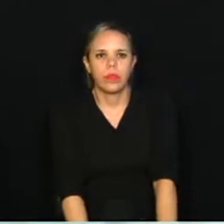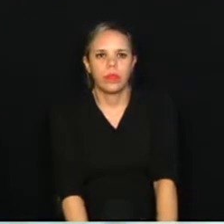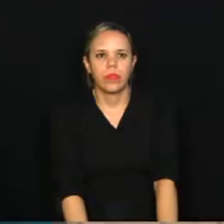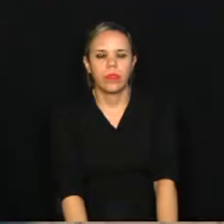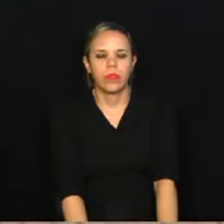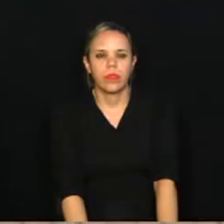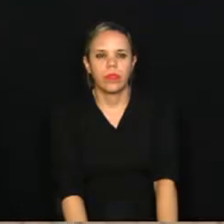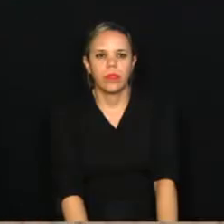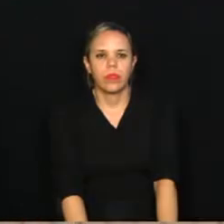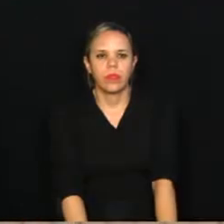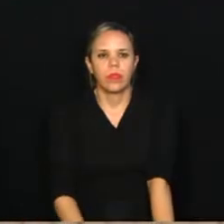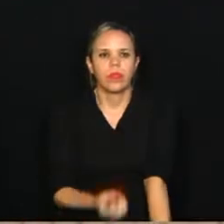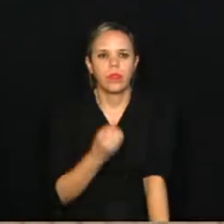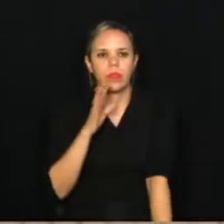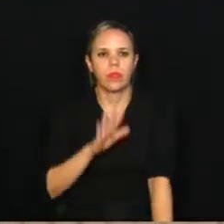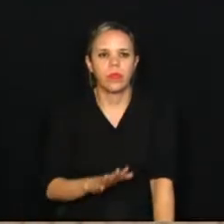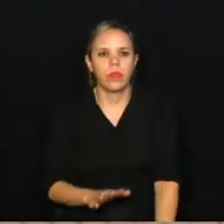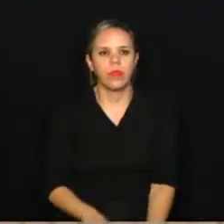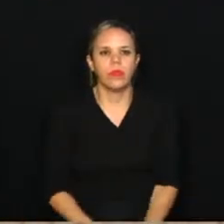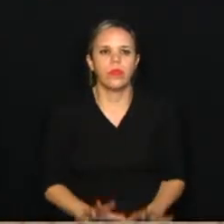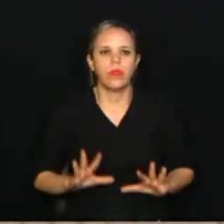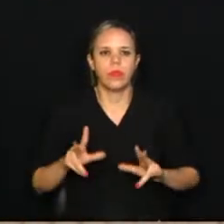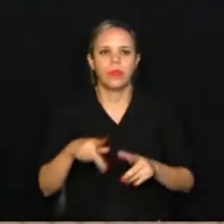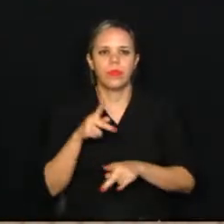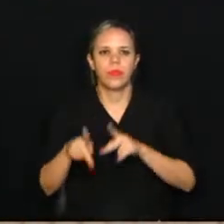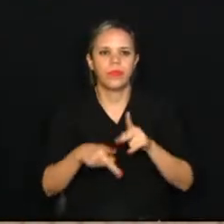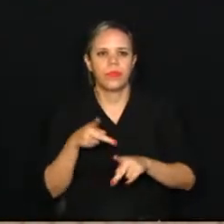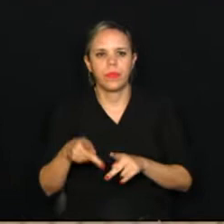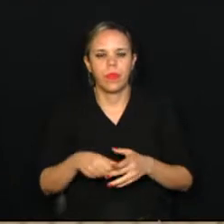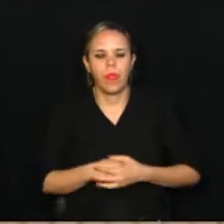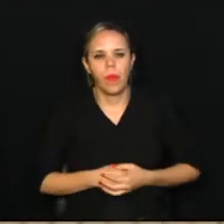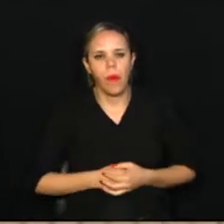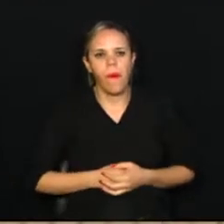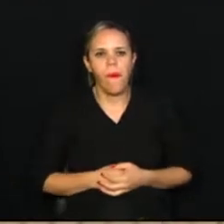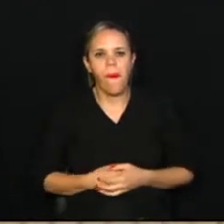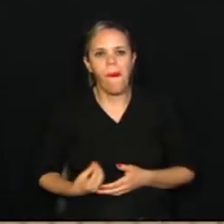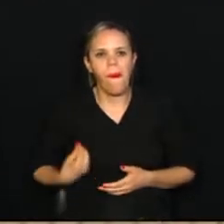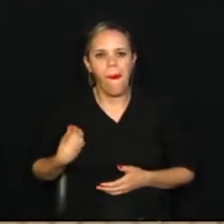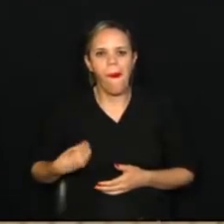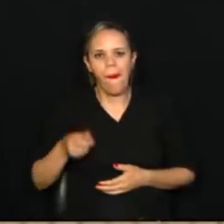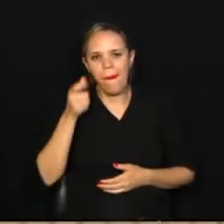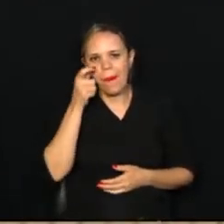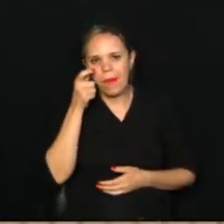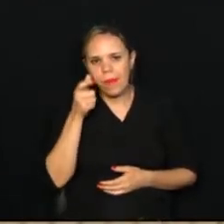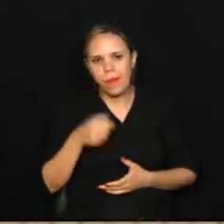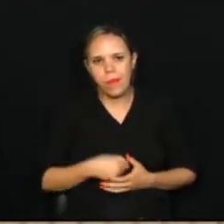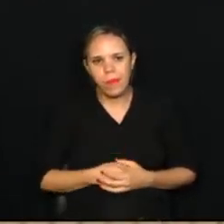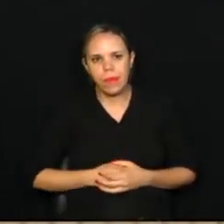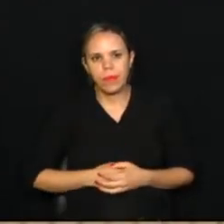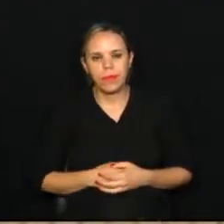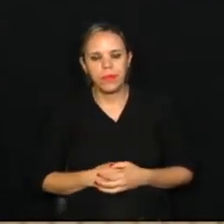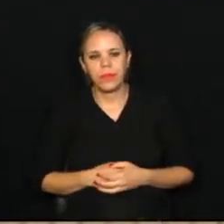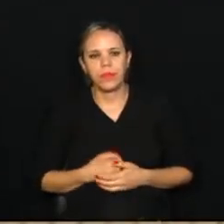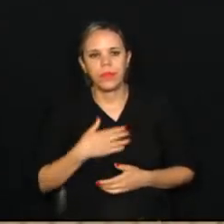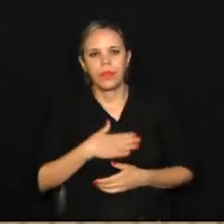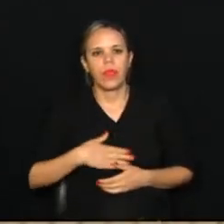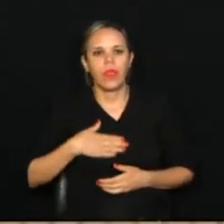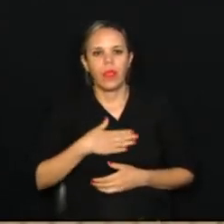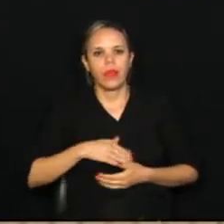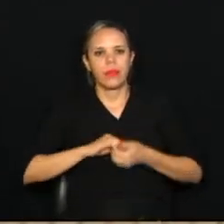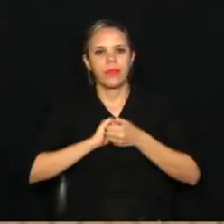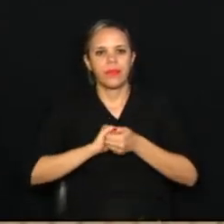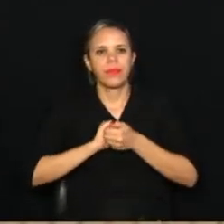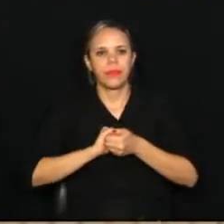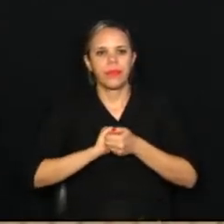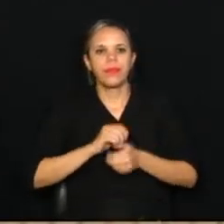Bom, boa tarde a todas as pessoas que estão nos assistindo. Eu gostaria de cumprimentar